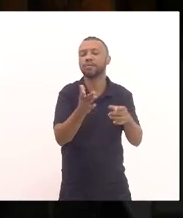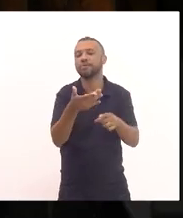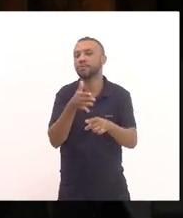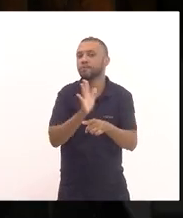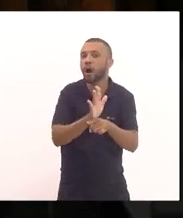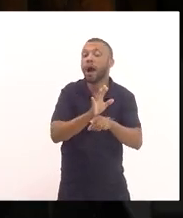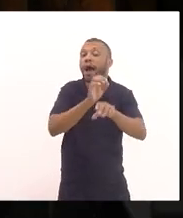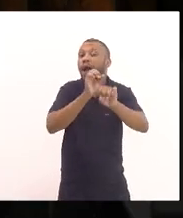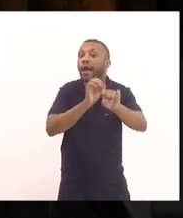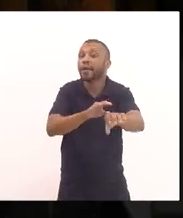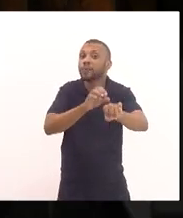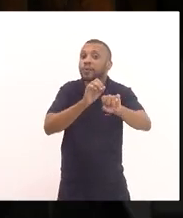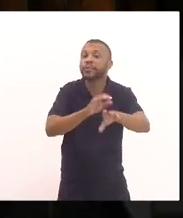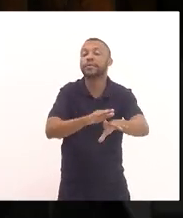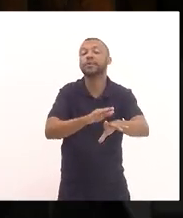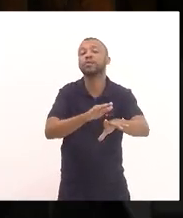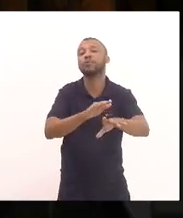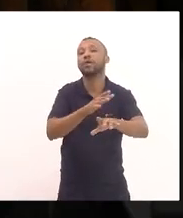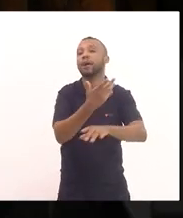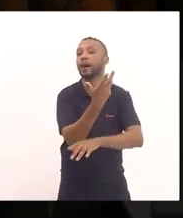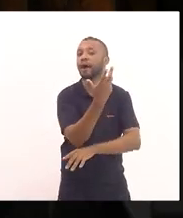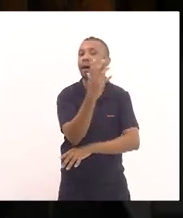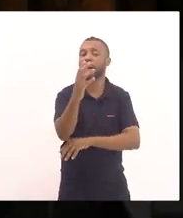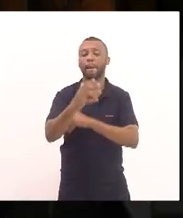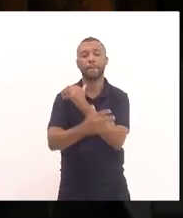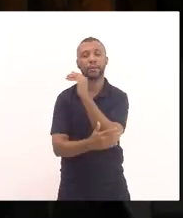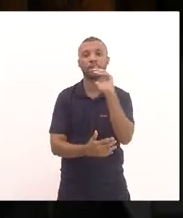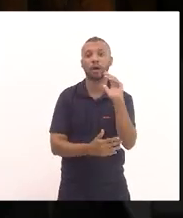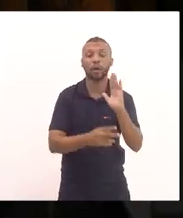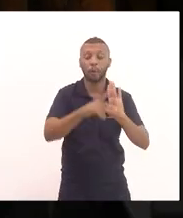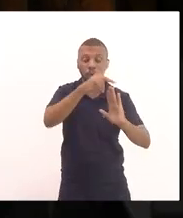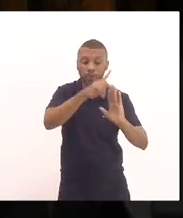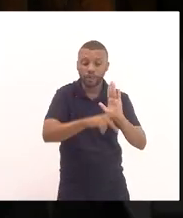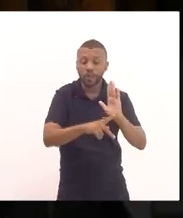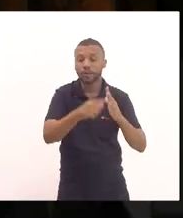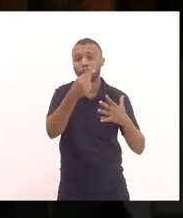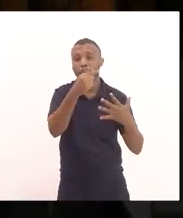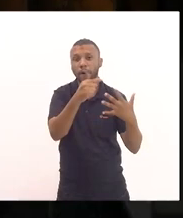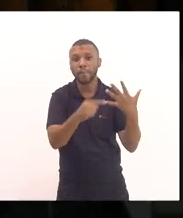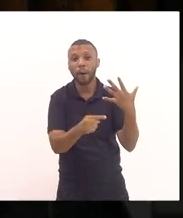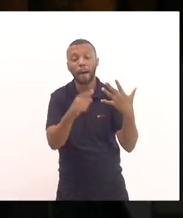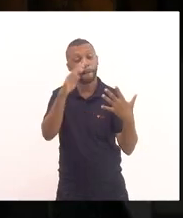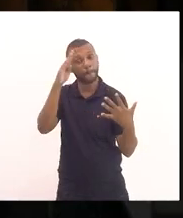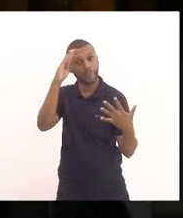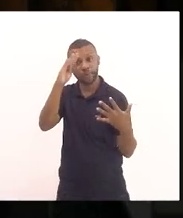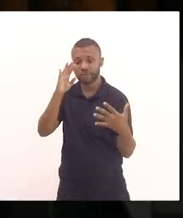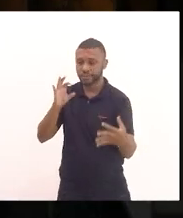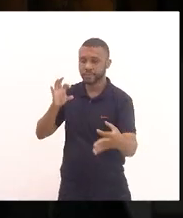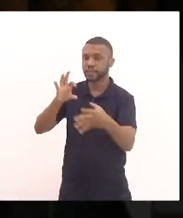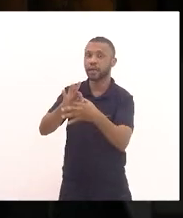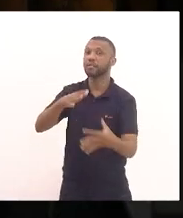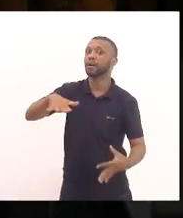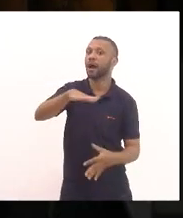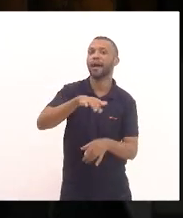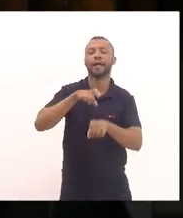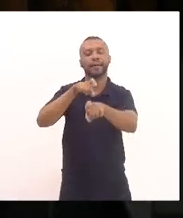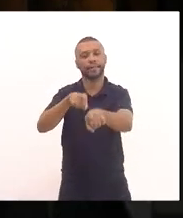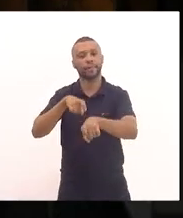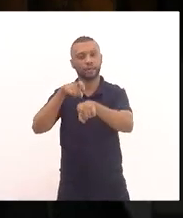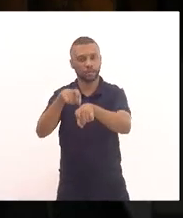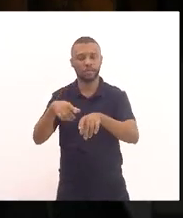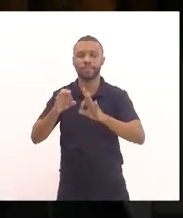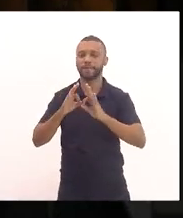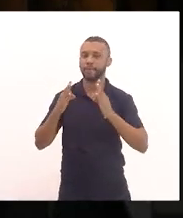educação ambiental e todos os projetos alternativos, inclusive da agricultura orgânica e familiar.